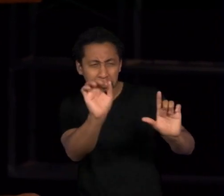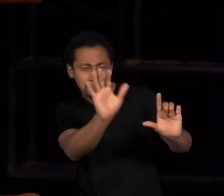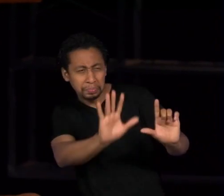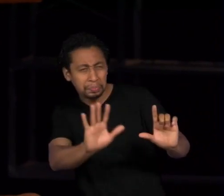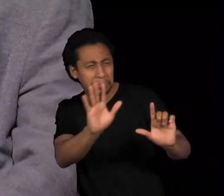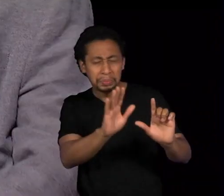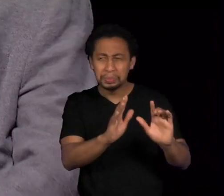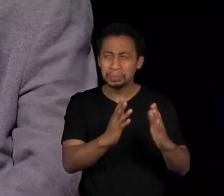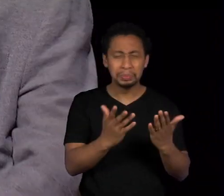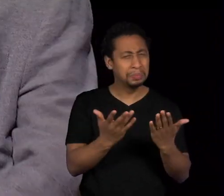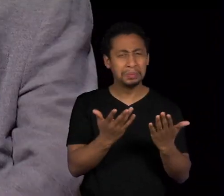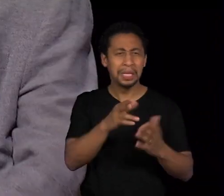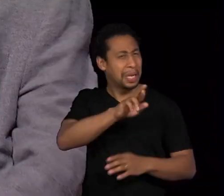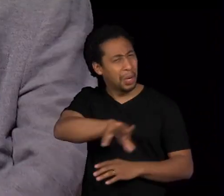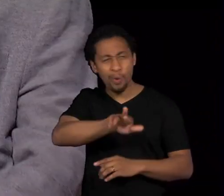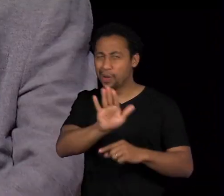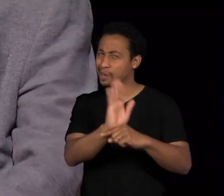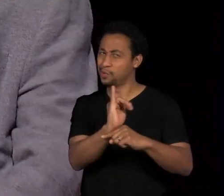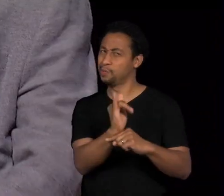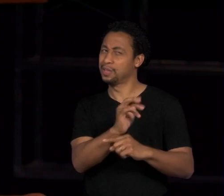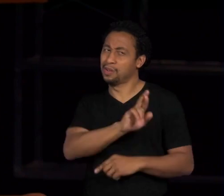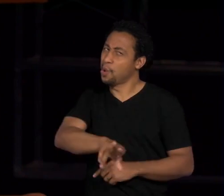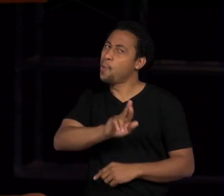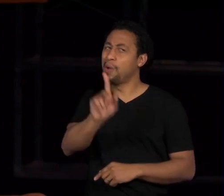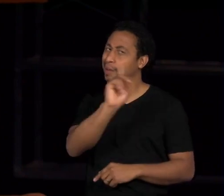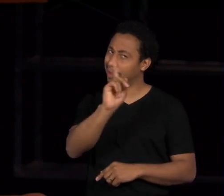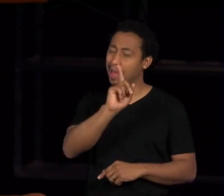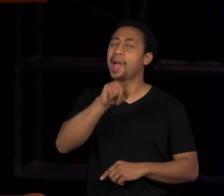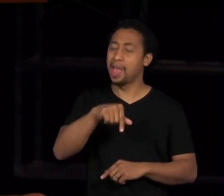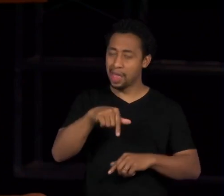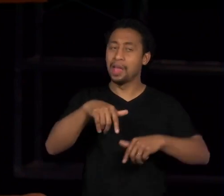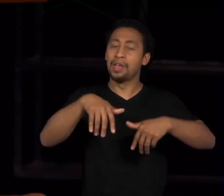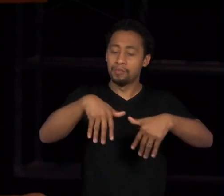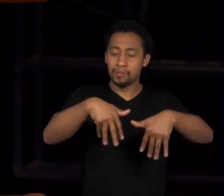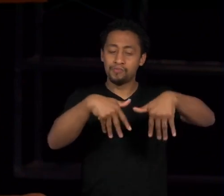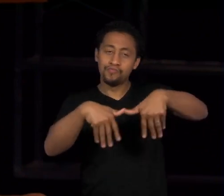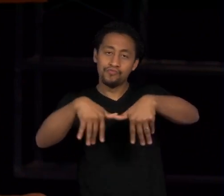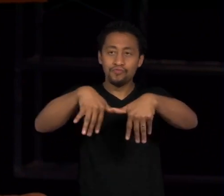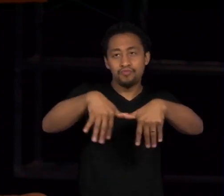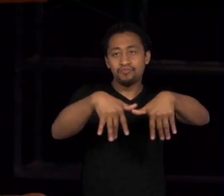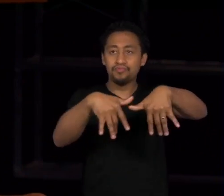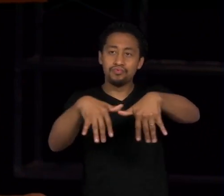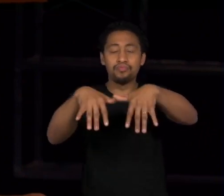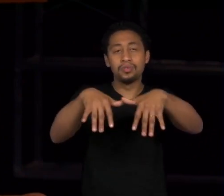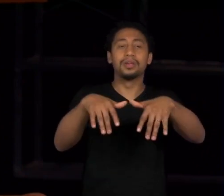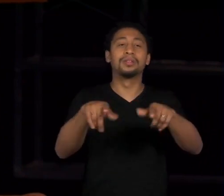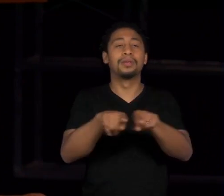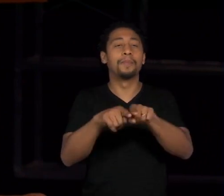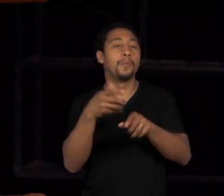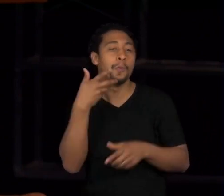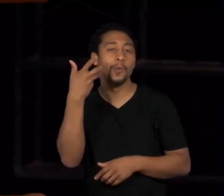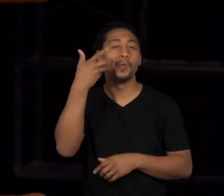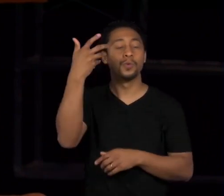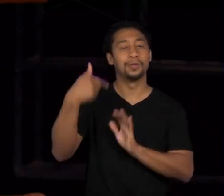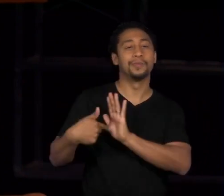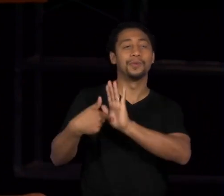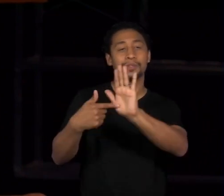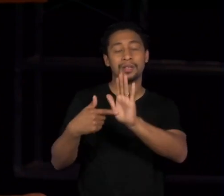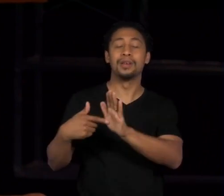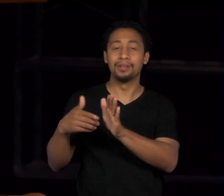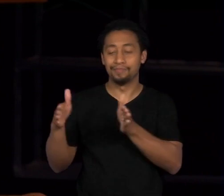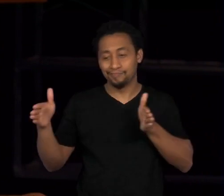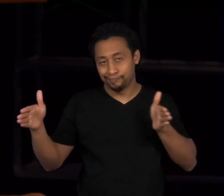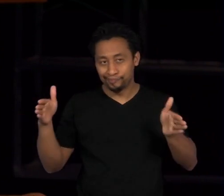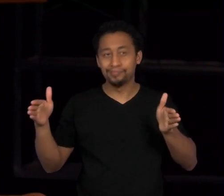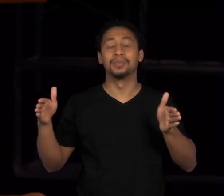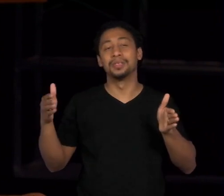Nóbrega Ele parece mais um musical on Road né Onde vocês vão aí mostrando a sua arte pela estrada aí de Recife a São Paulo como